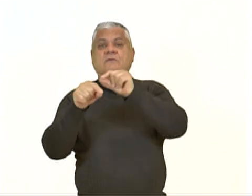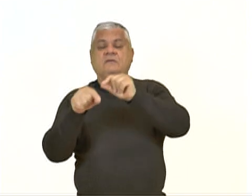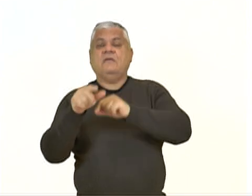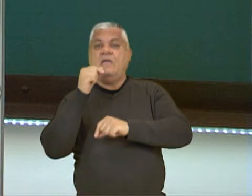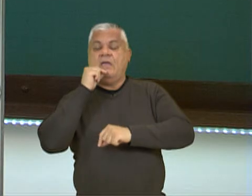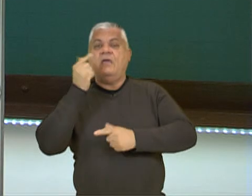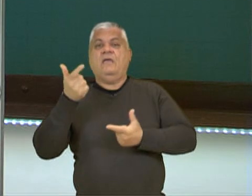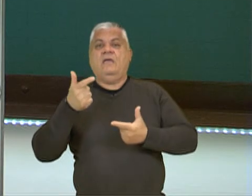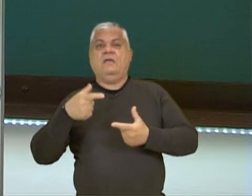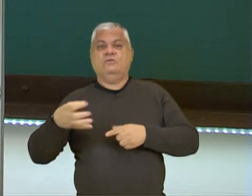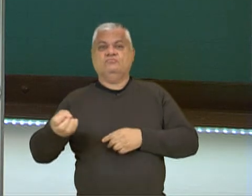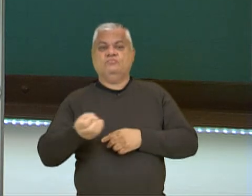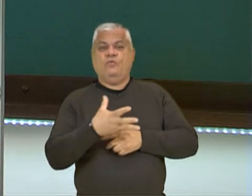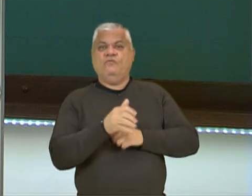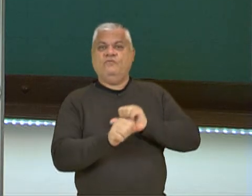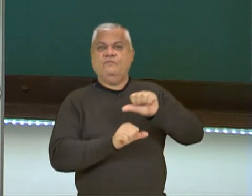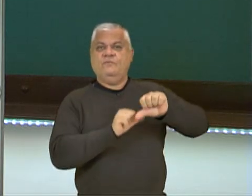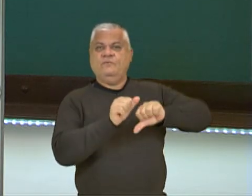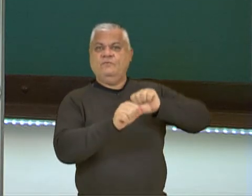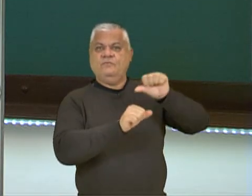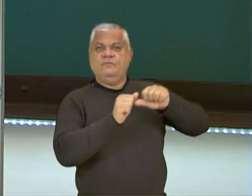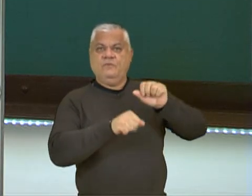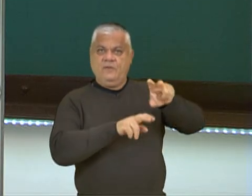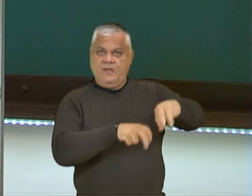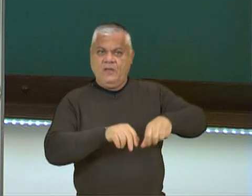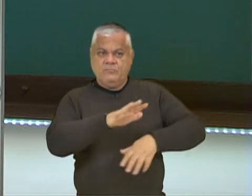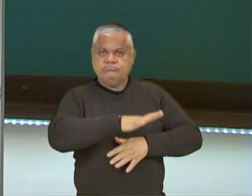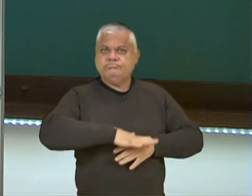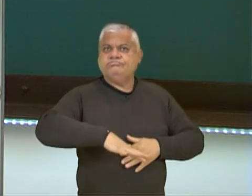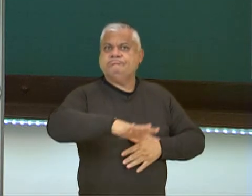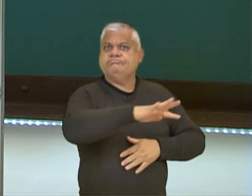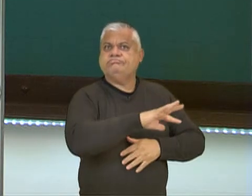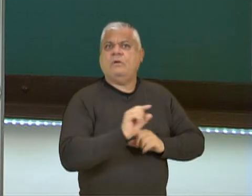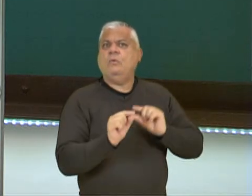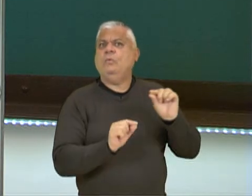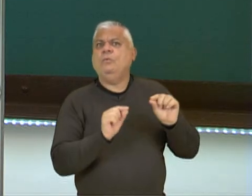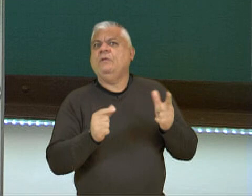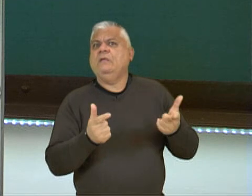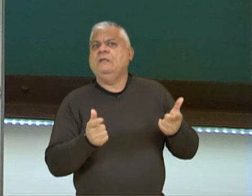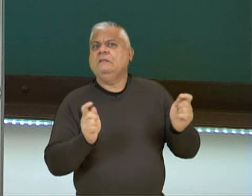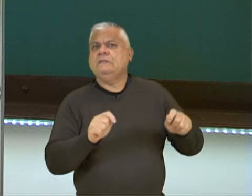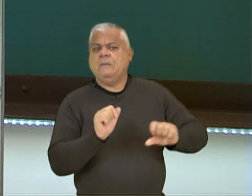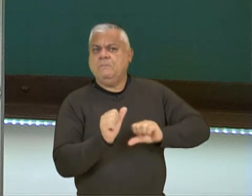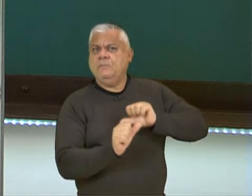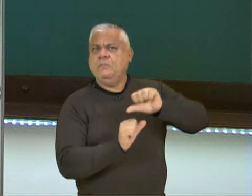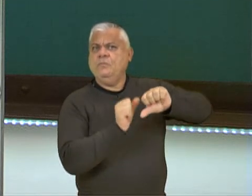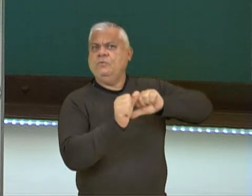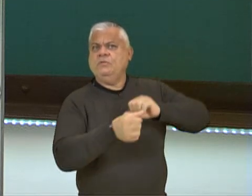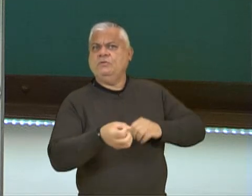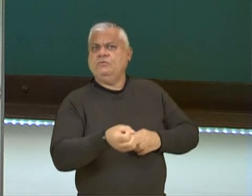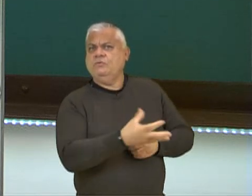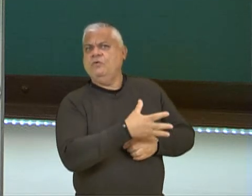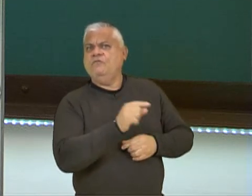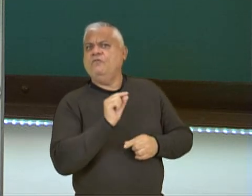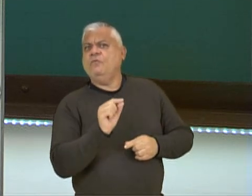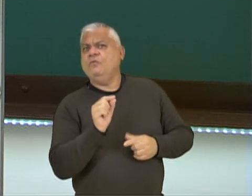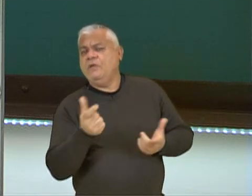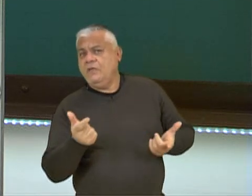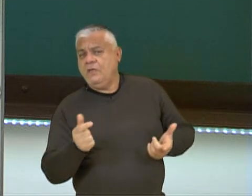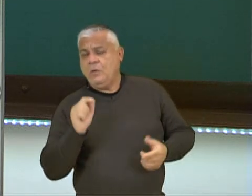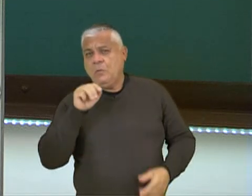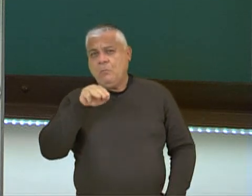a modernização no campo. E o que leva a essa modernização? Que